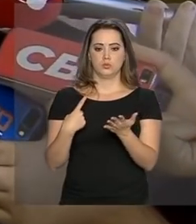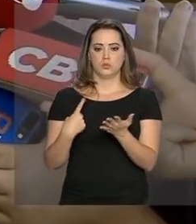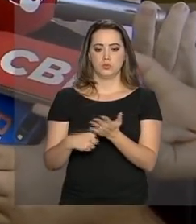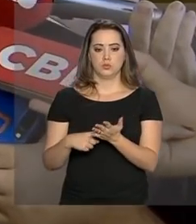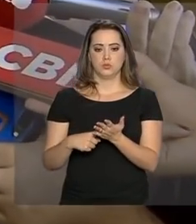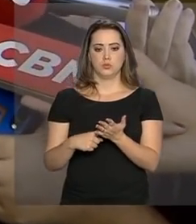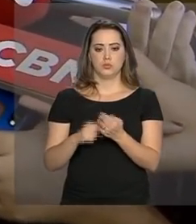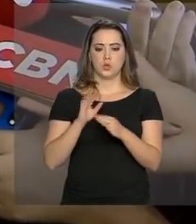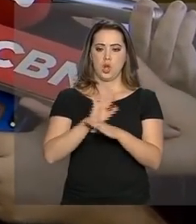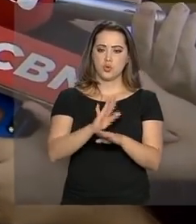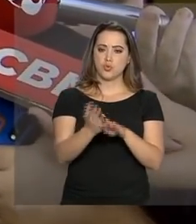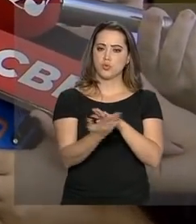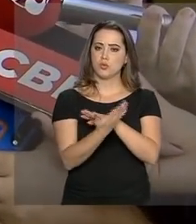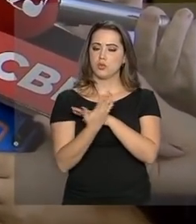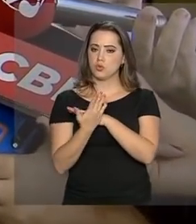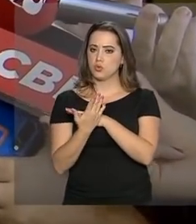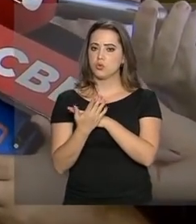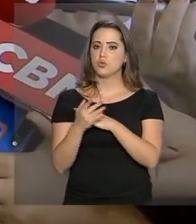da cooperação